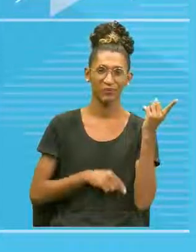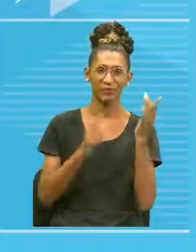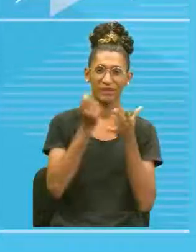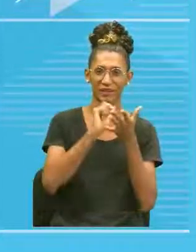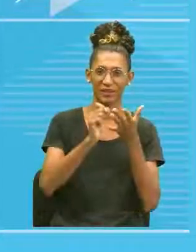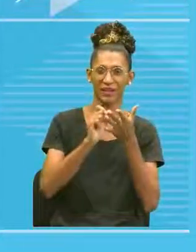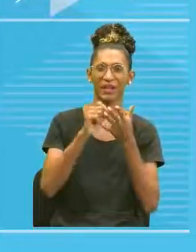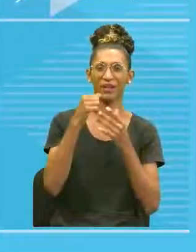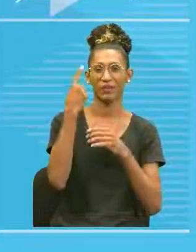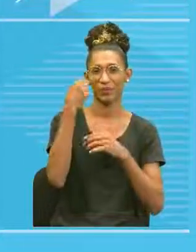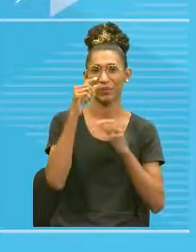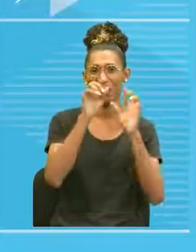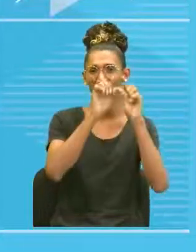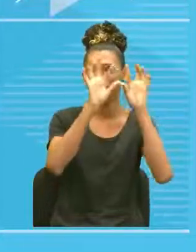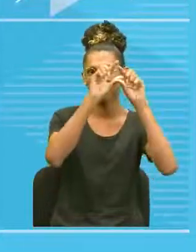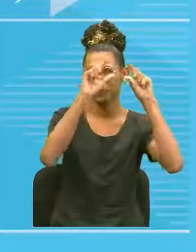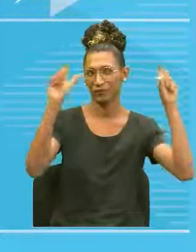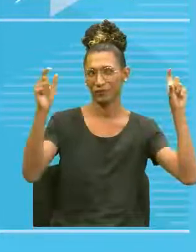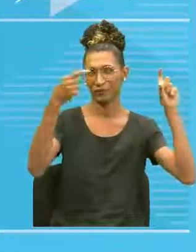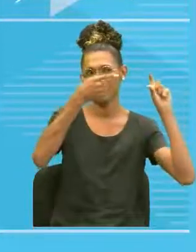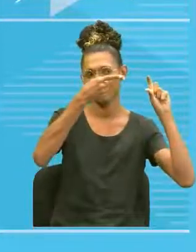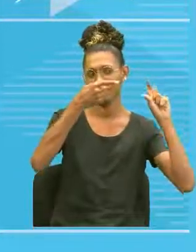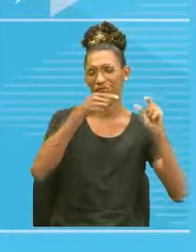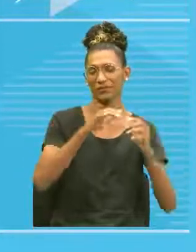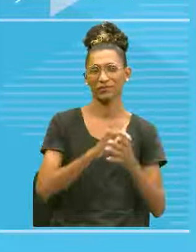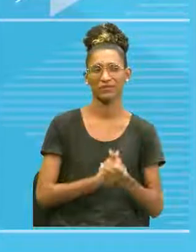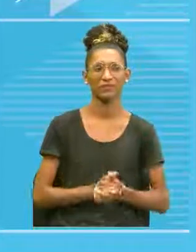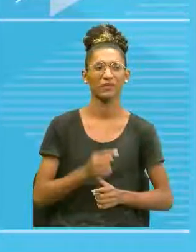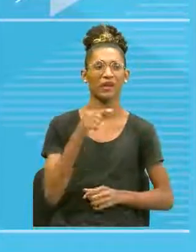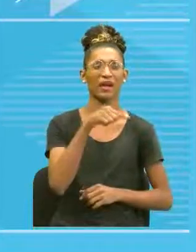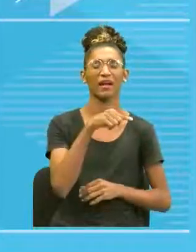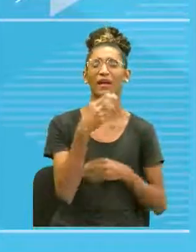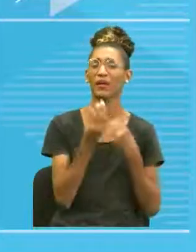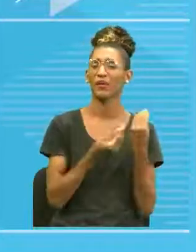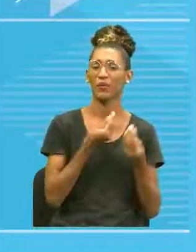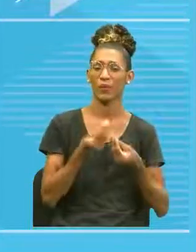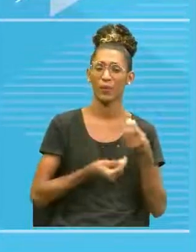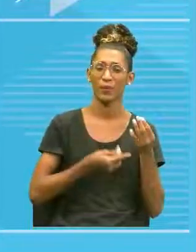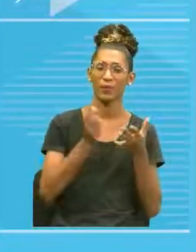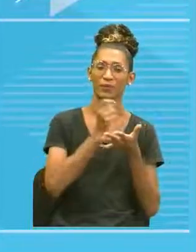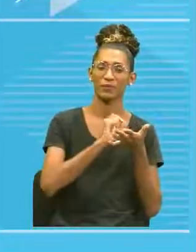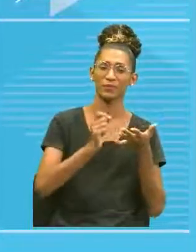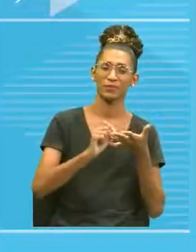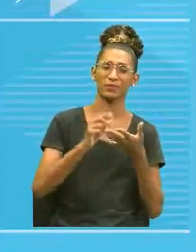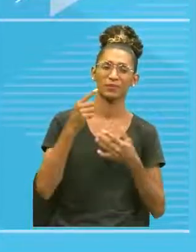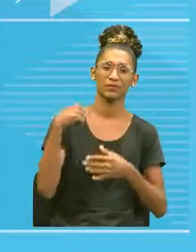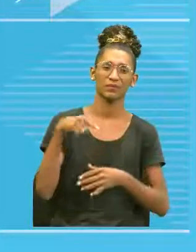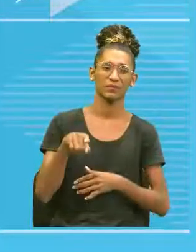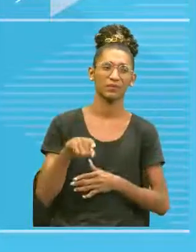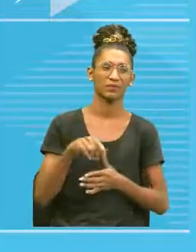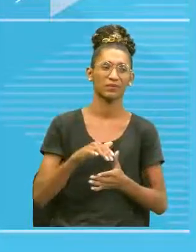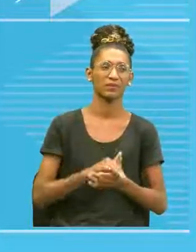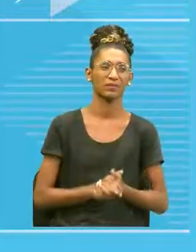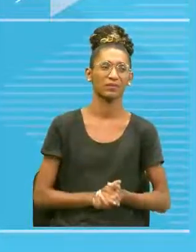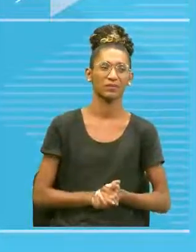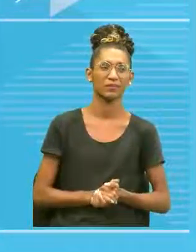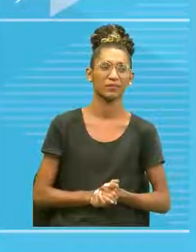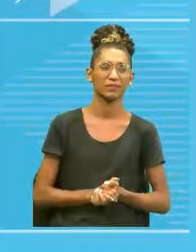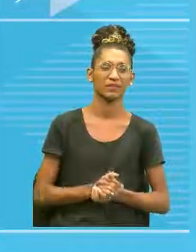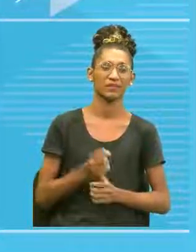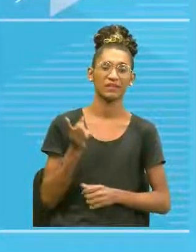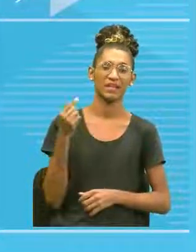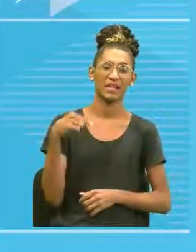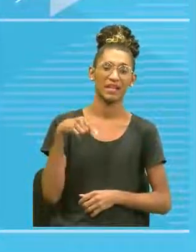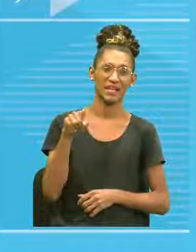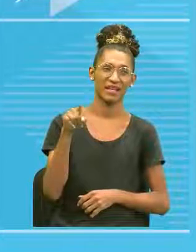aqui a expressão é ir é de compras e ir de